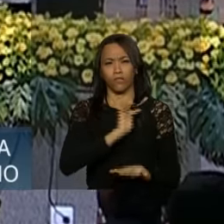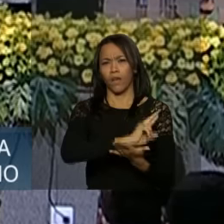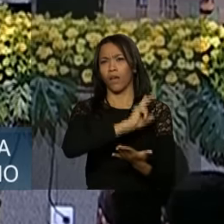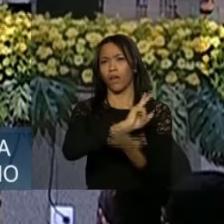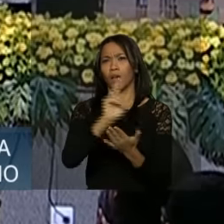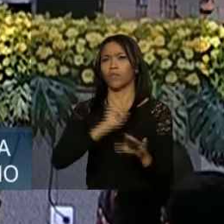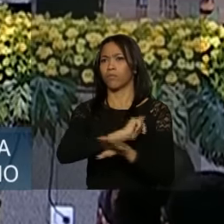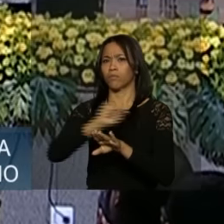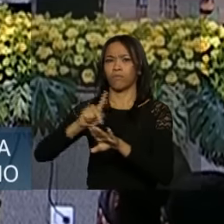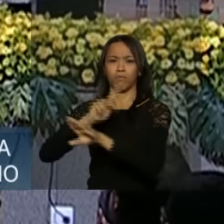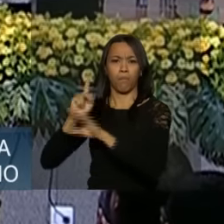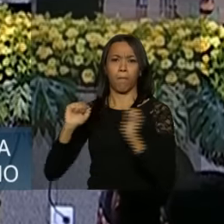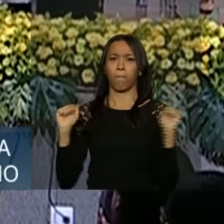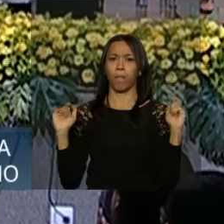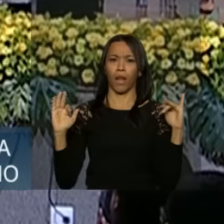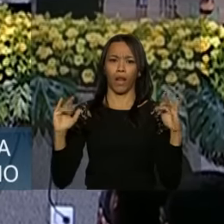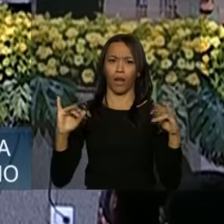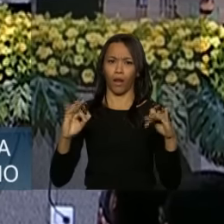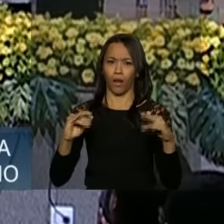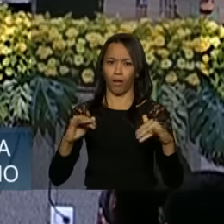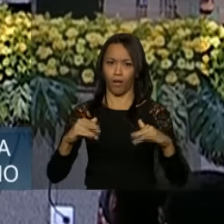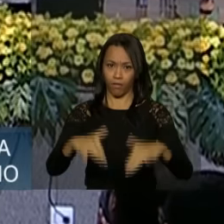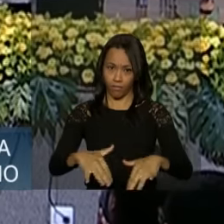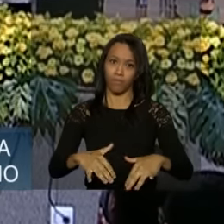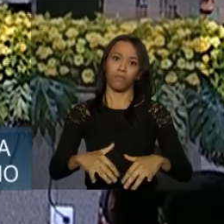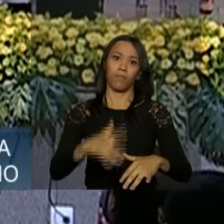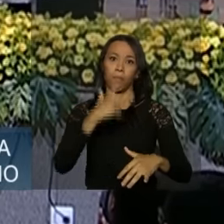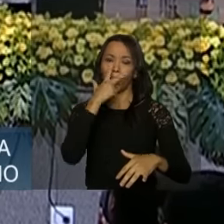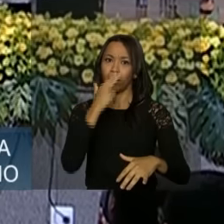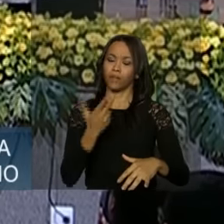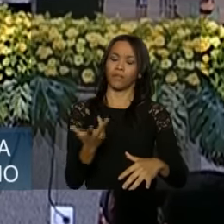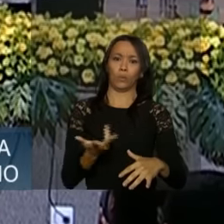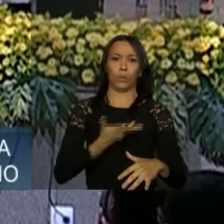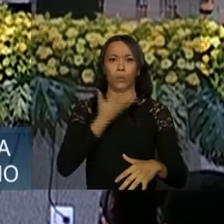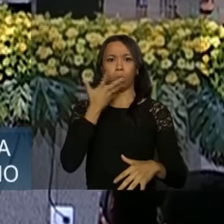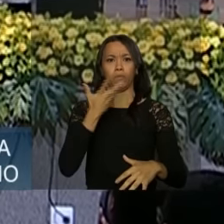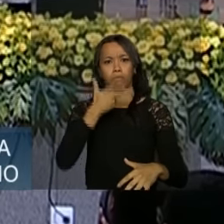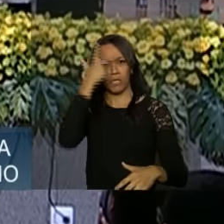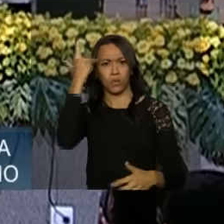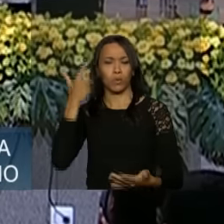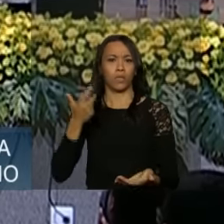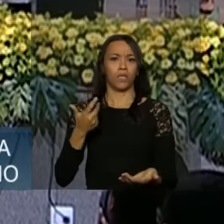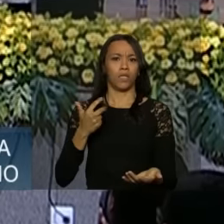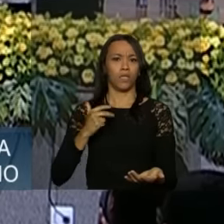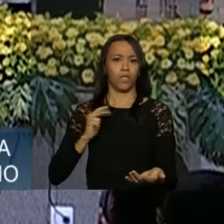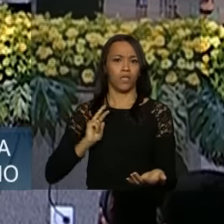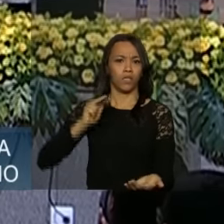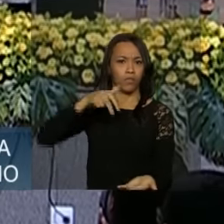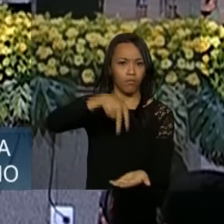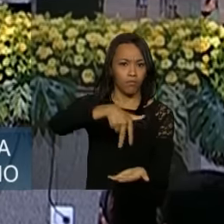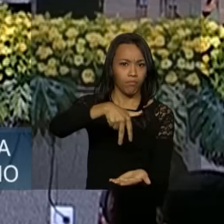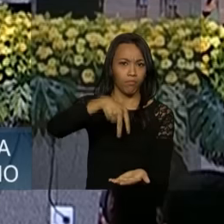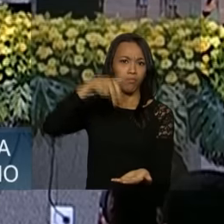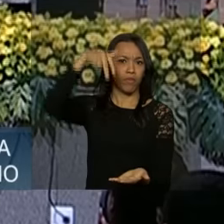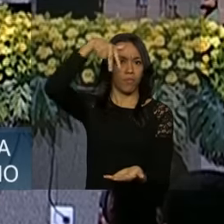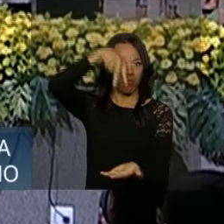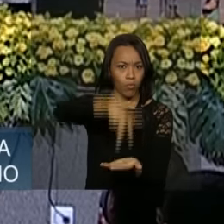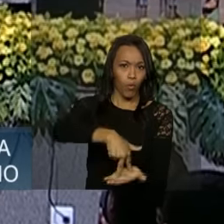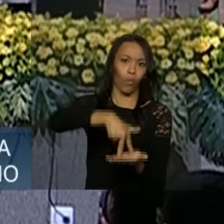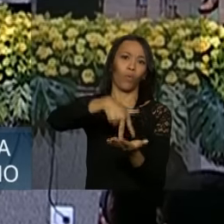formas, né? Só que você exagerou um pouco, né? Tem gente que vem pulando de